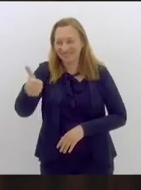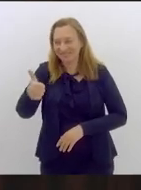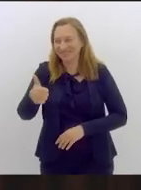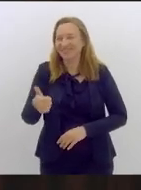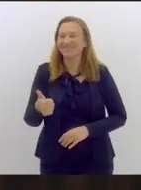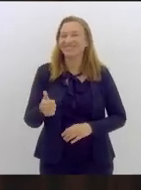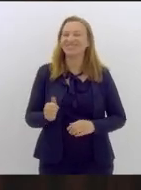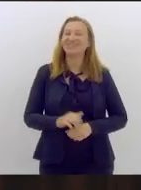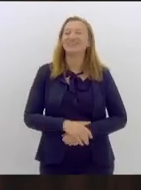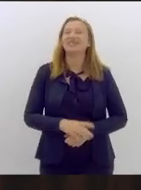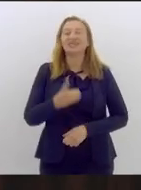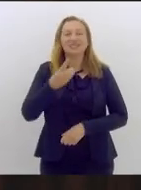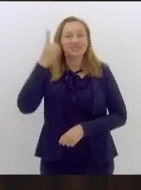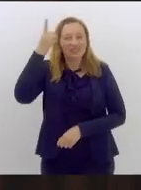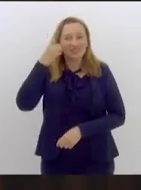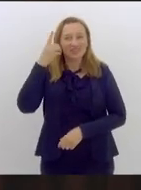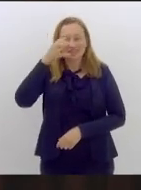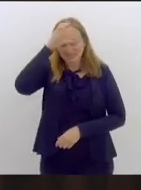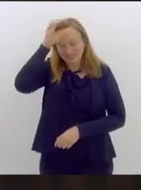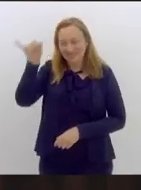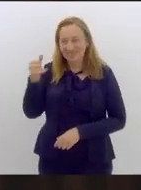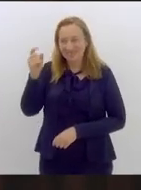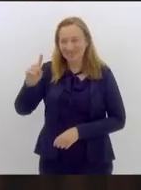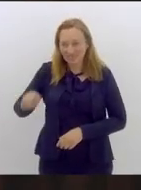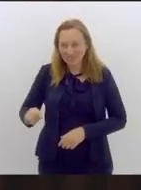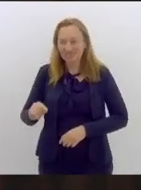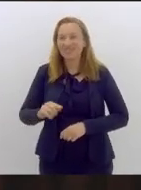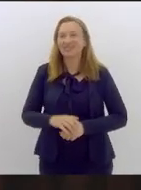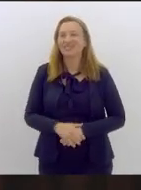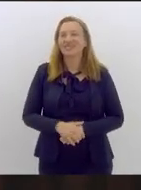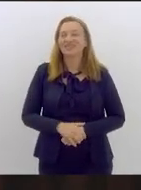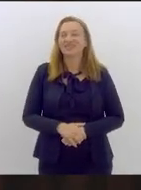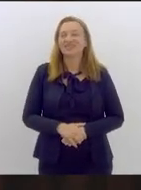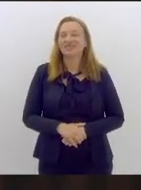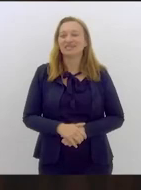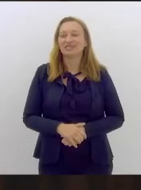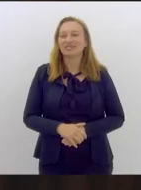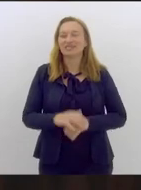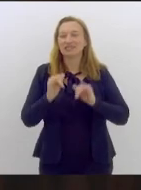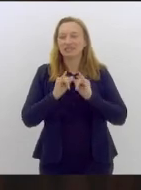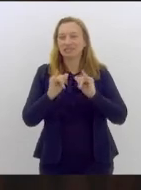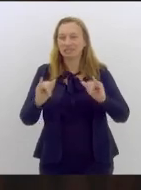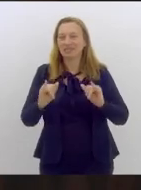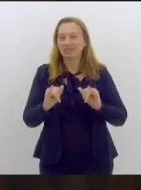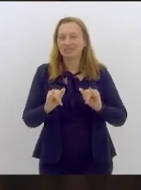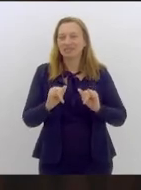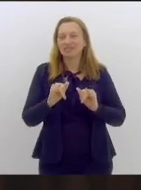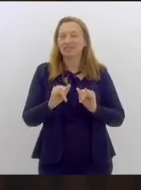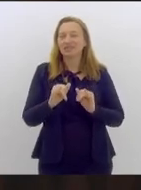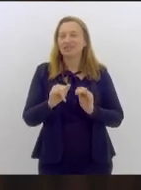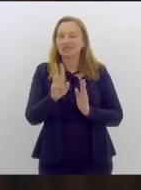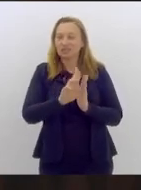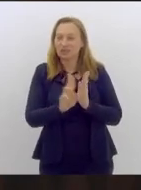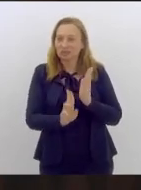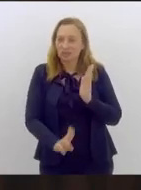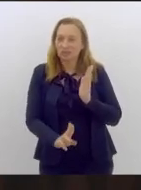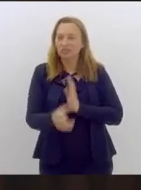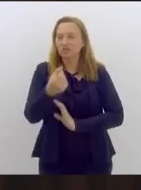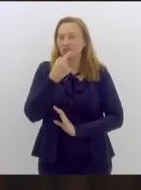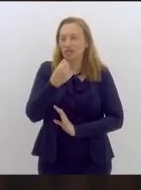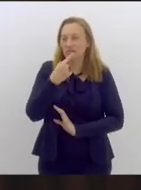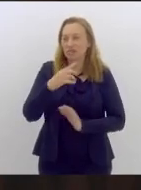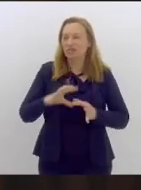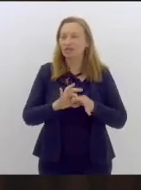de autoria da deputada Tia Ju, que dispõe sobre a publicação da lista de medicamentos